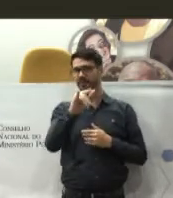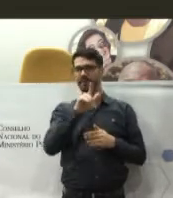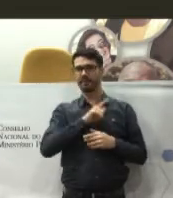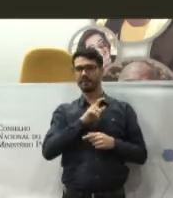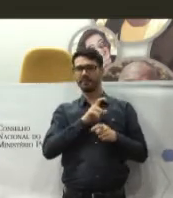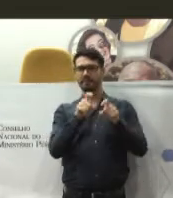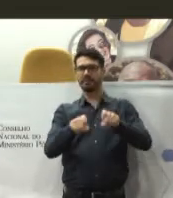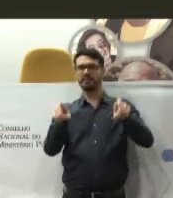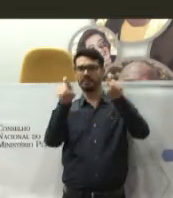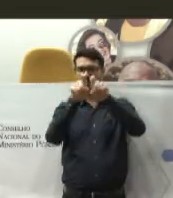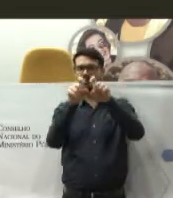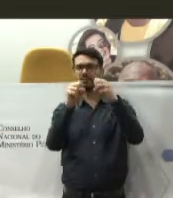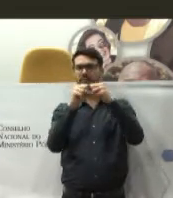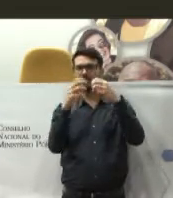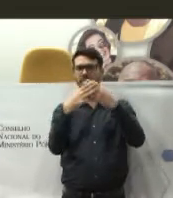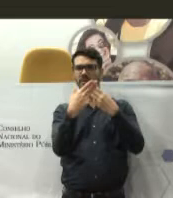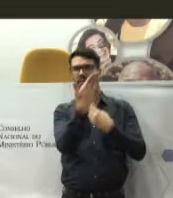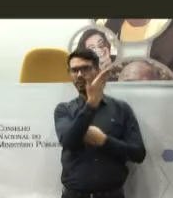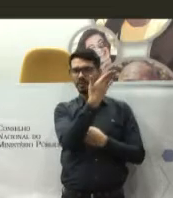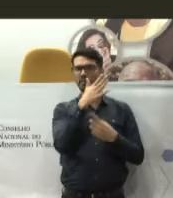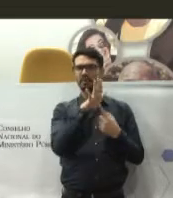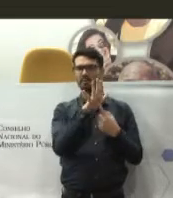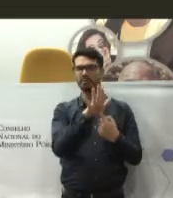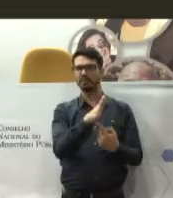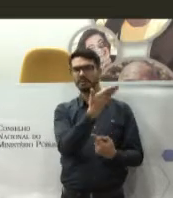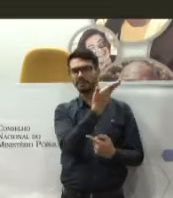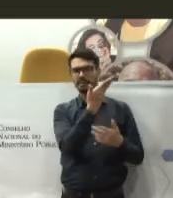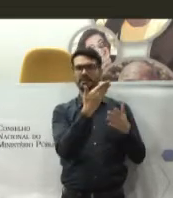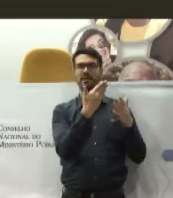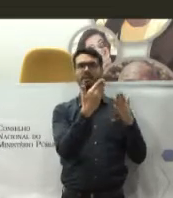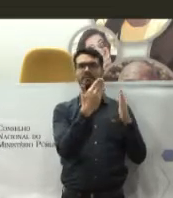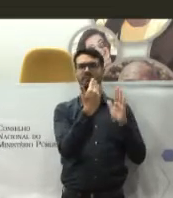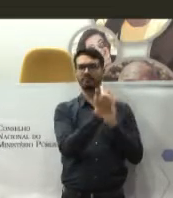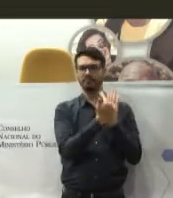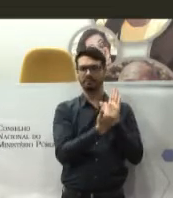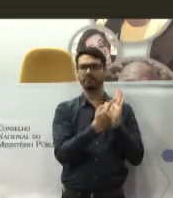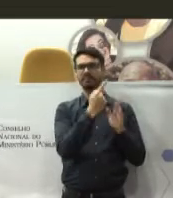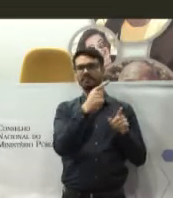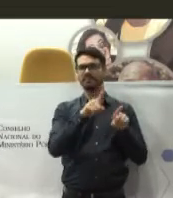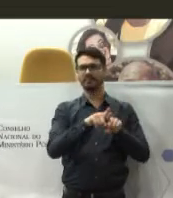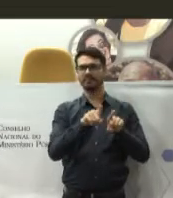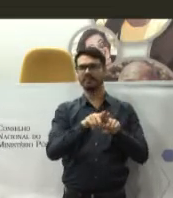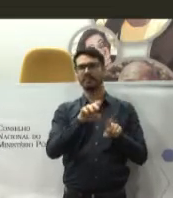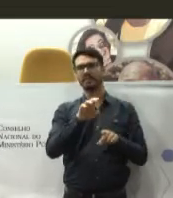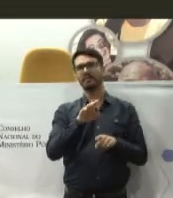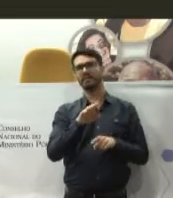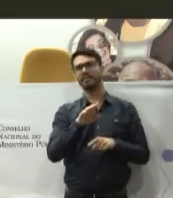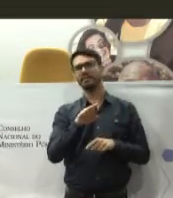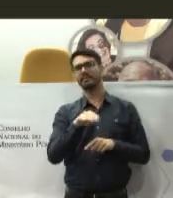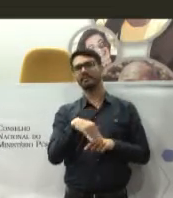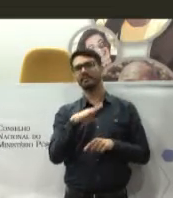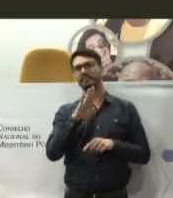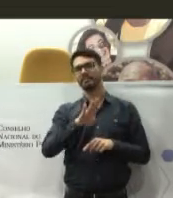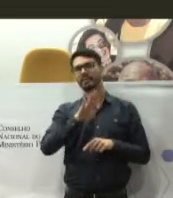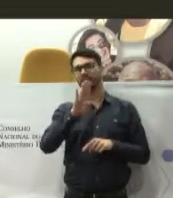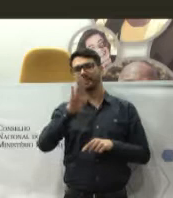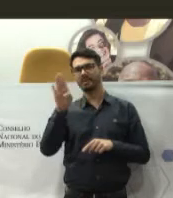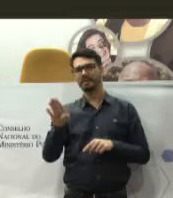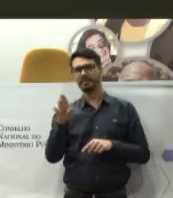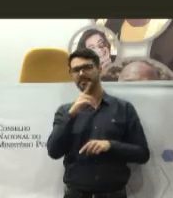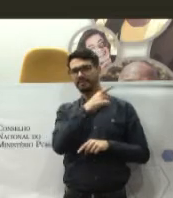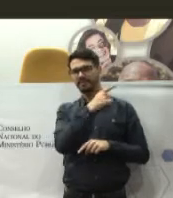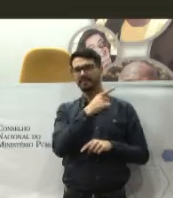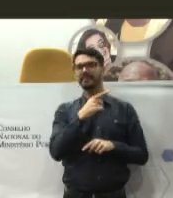com PowerPoint, com projeção para fazer sua apresentação. Efeito BBB. BBB é Big Brother